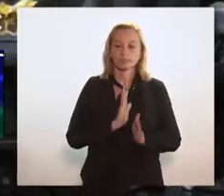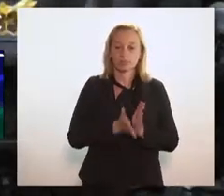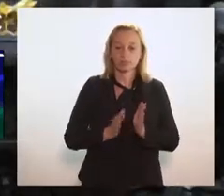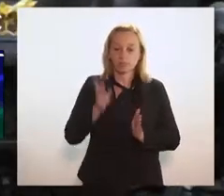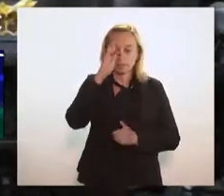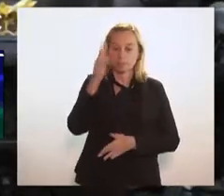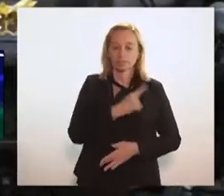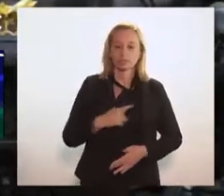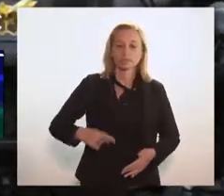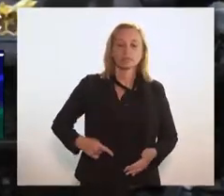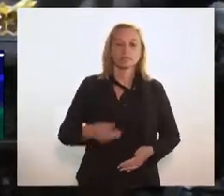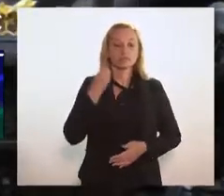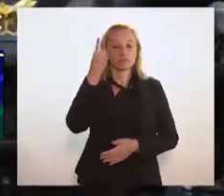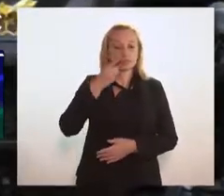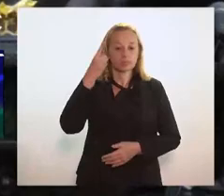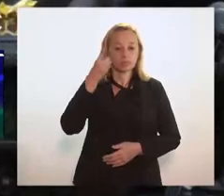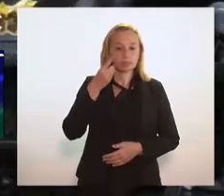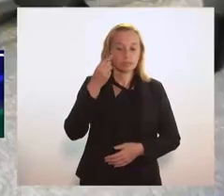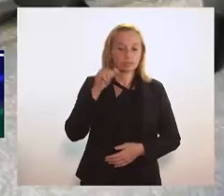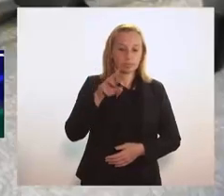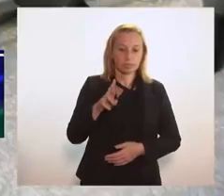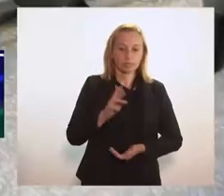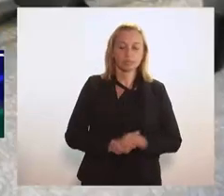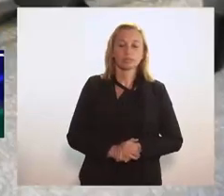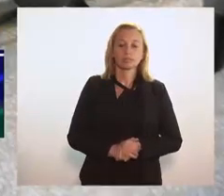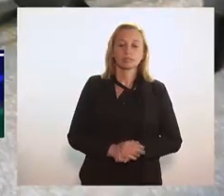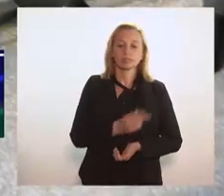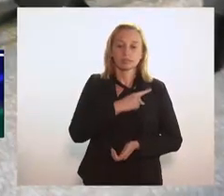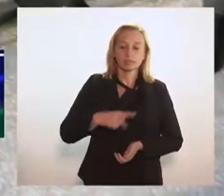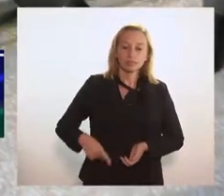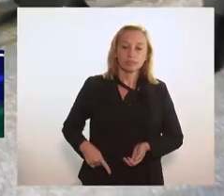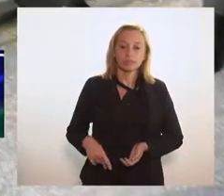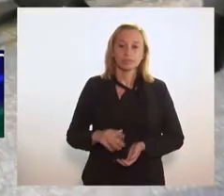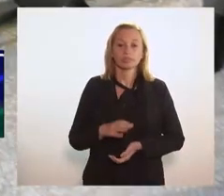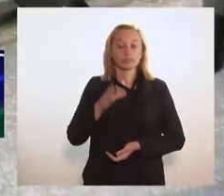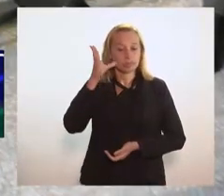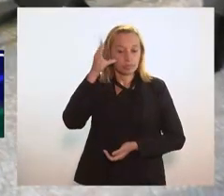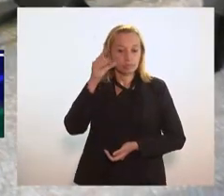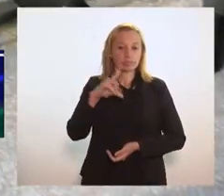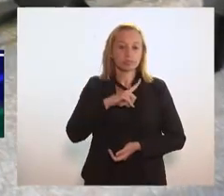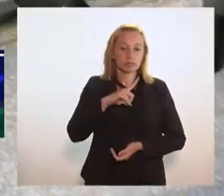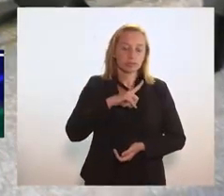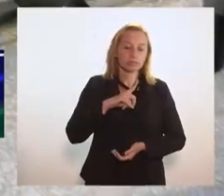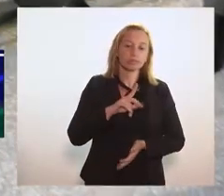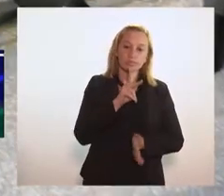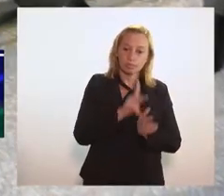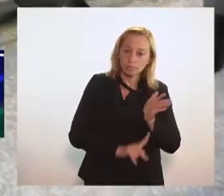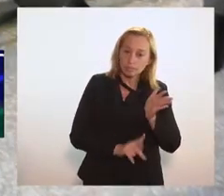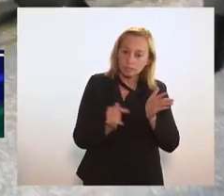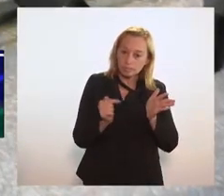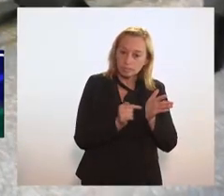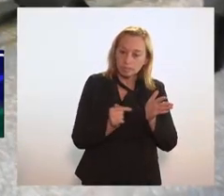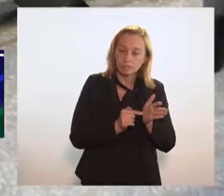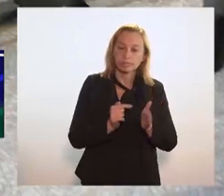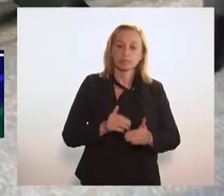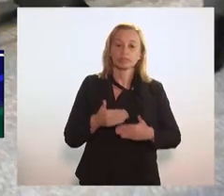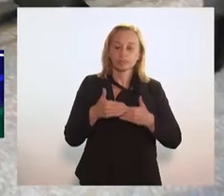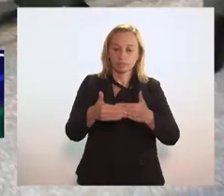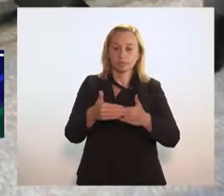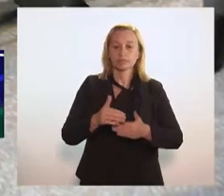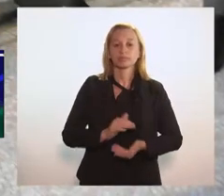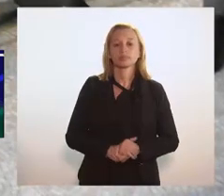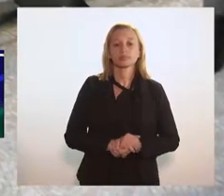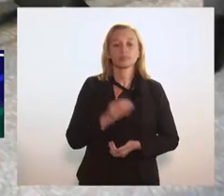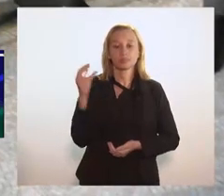presidente. Questão de ordem, deputado Rosenberg. Presidente, eu tenho o maior interesse que esse projeto